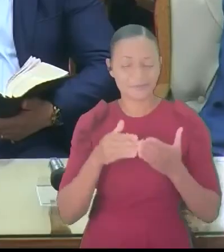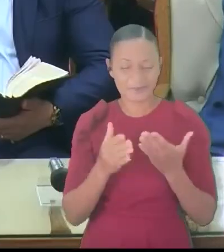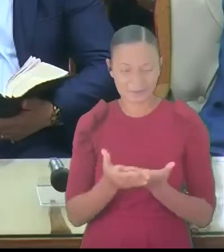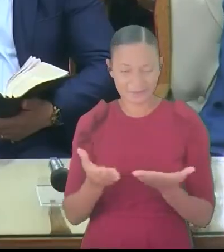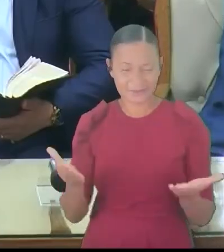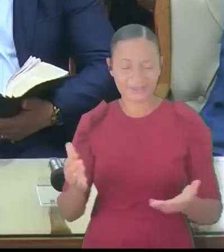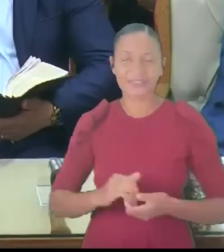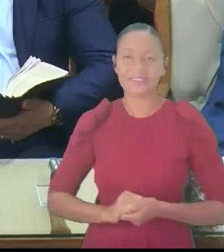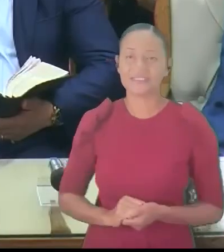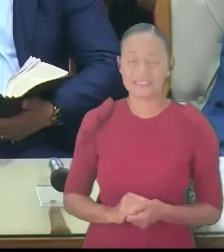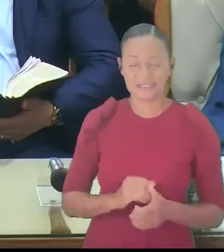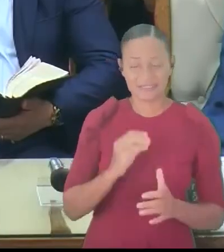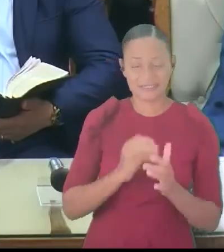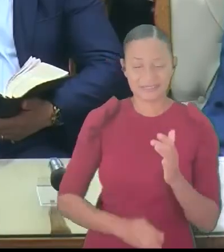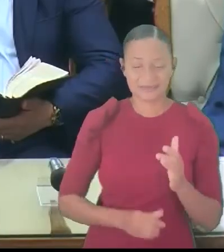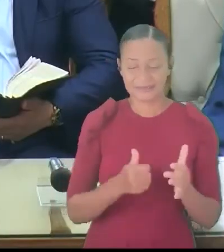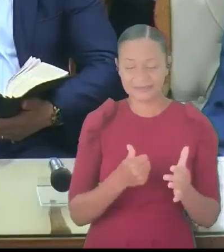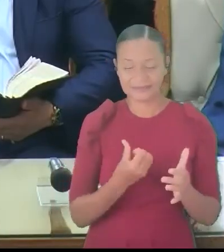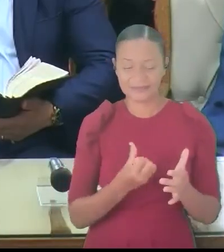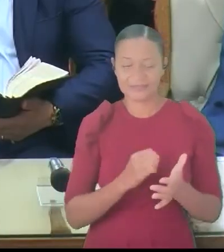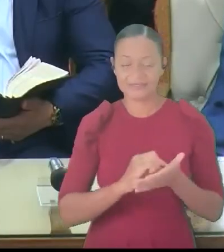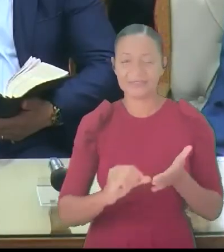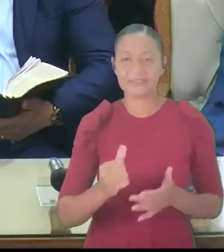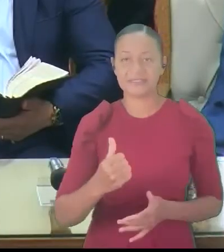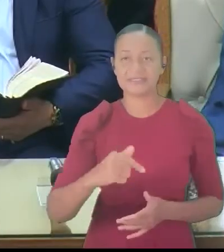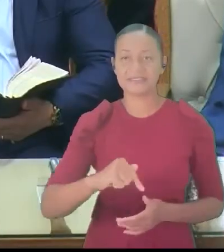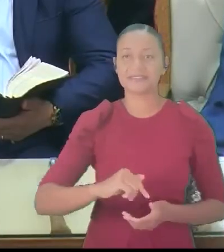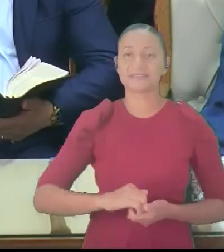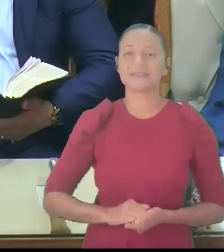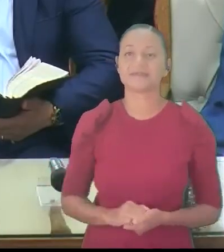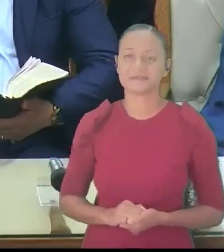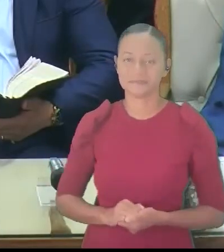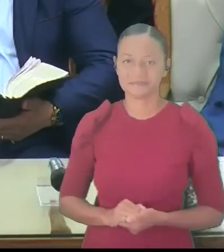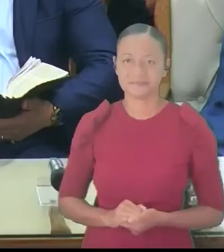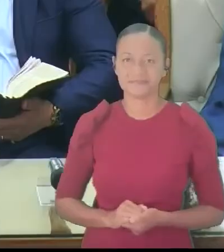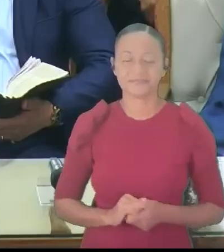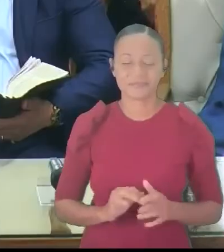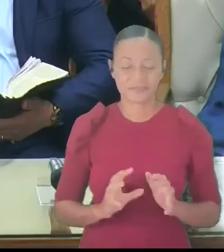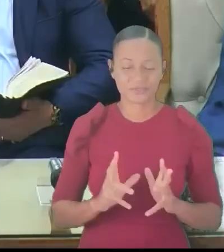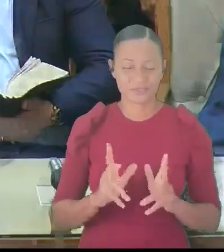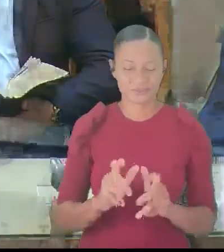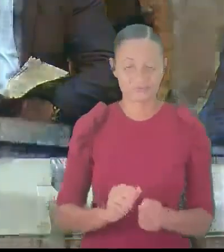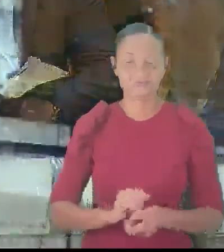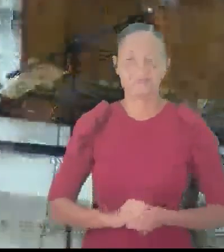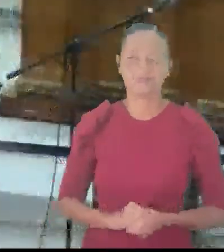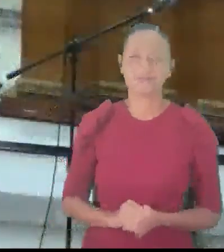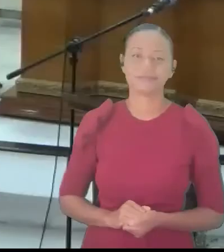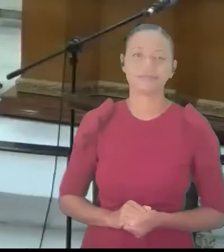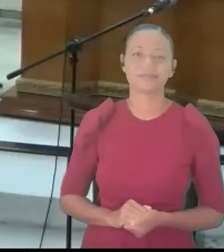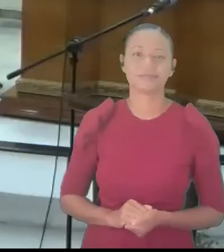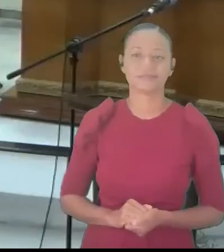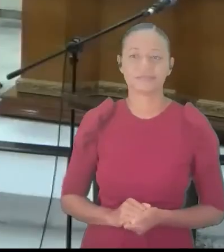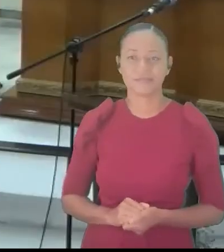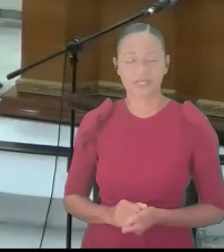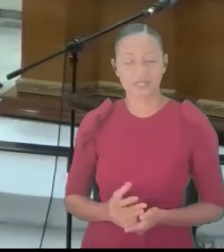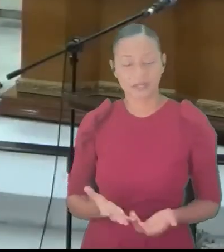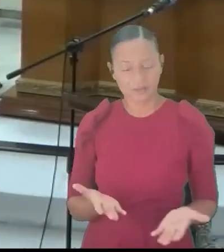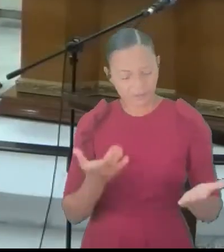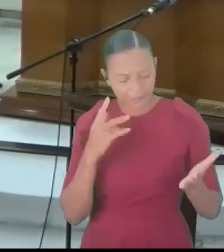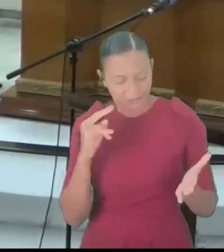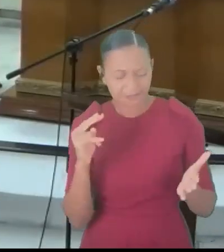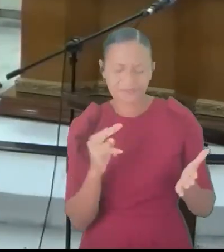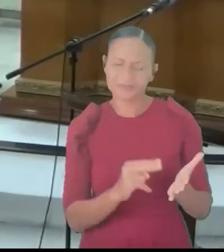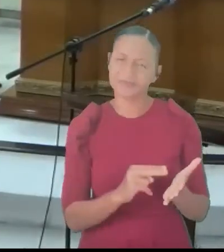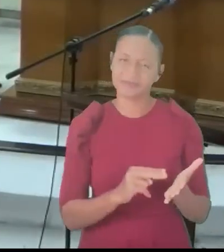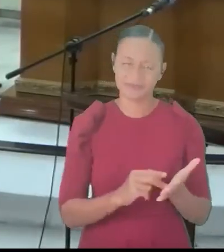a NVI 16 e 17. Glória a Deus. 16. Todo. Veja aí, olha na NVI, nova